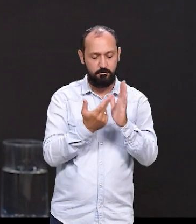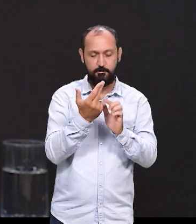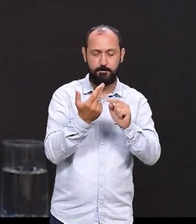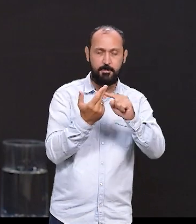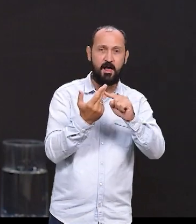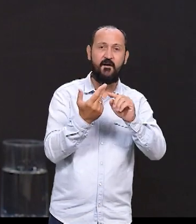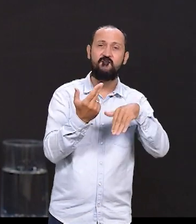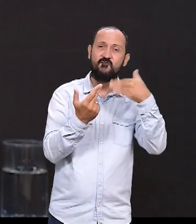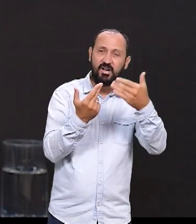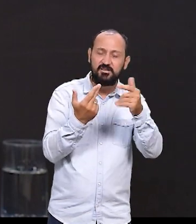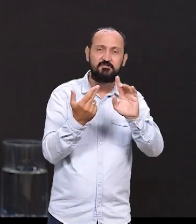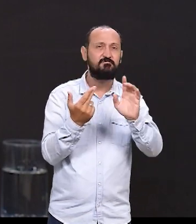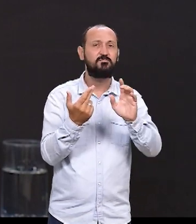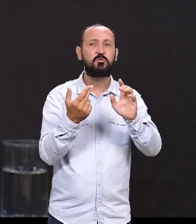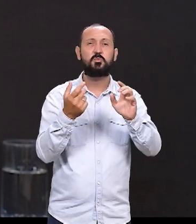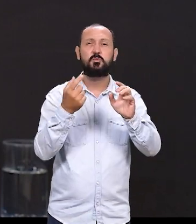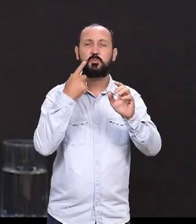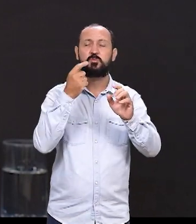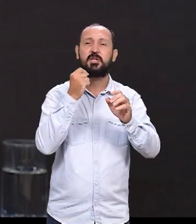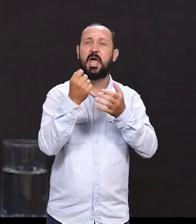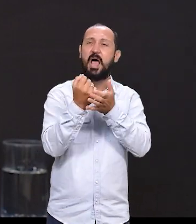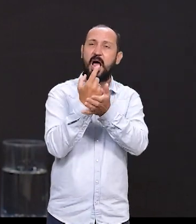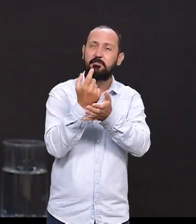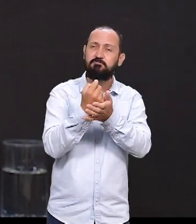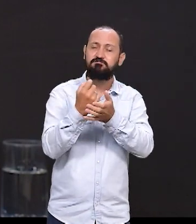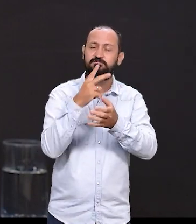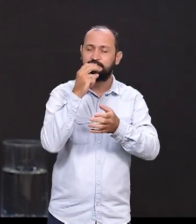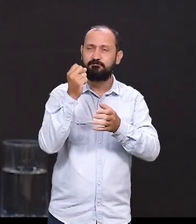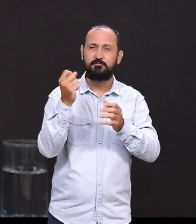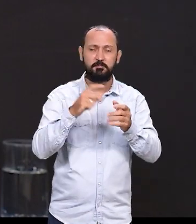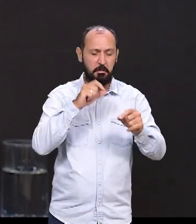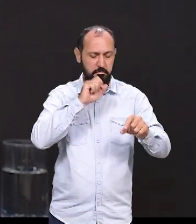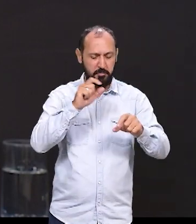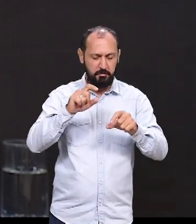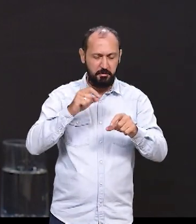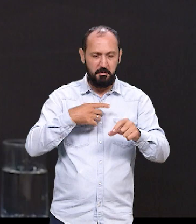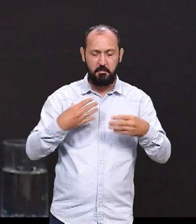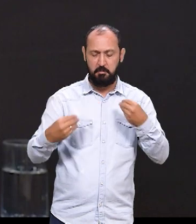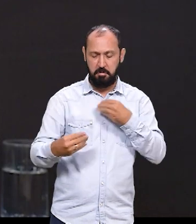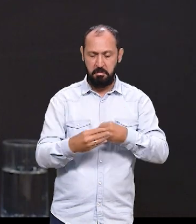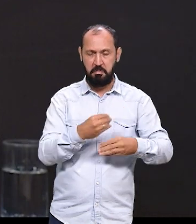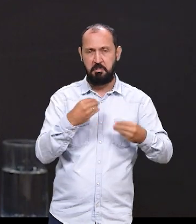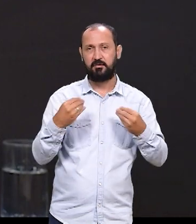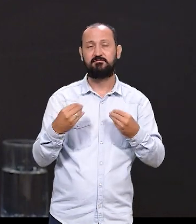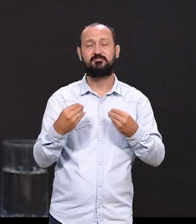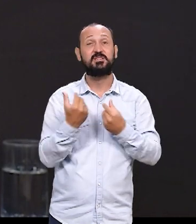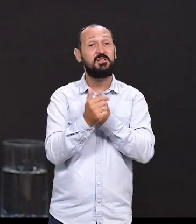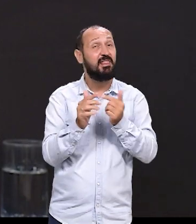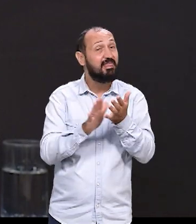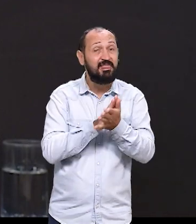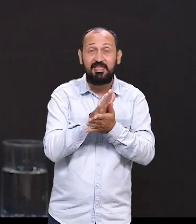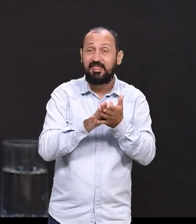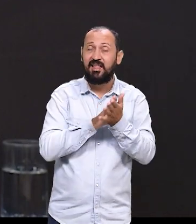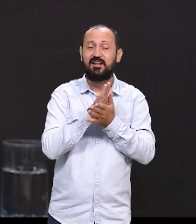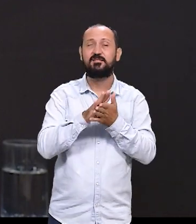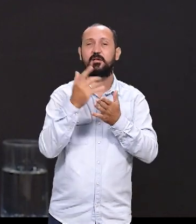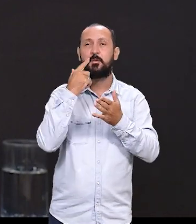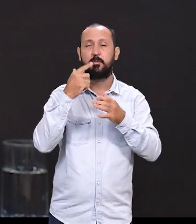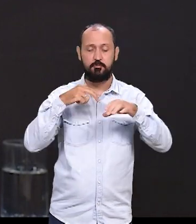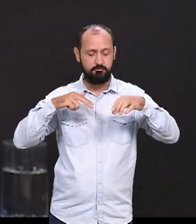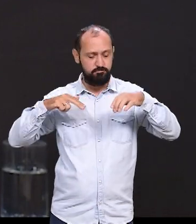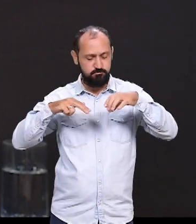quê não tem bisturi mais avançado no mundo não tem quimioterápico mais sofisticado molécula de quimioterápico mais sofisticada no